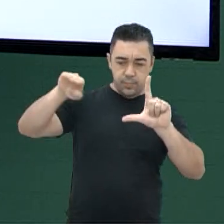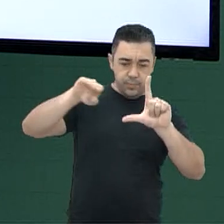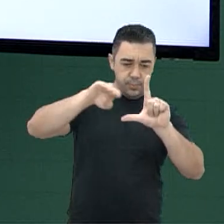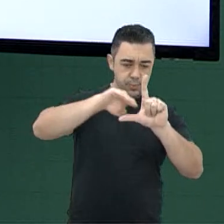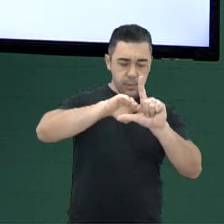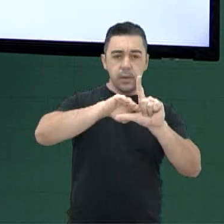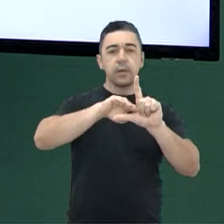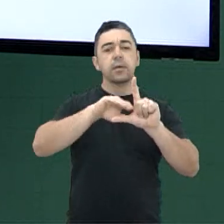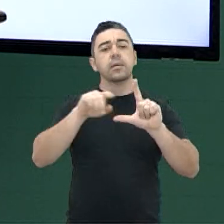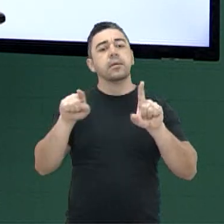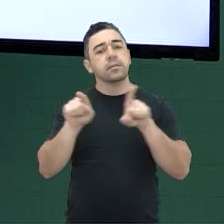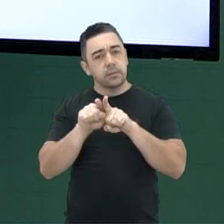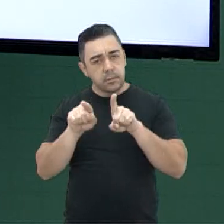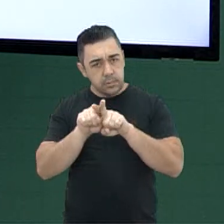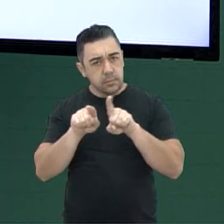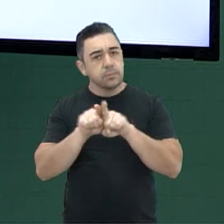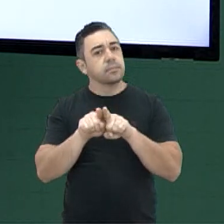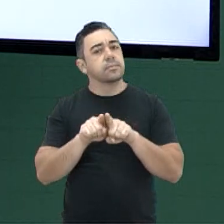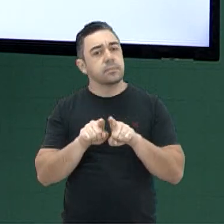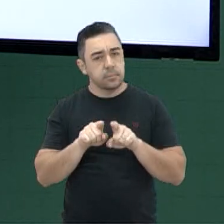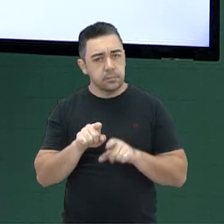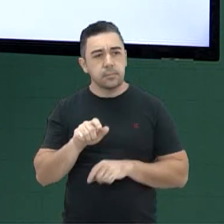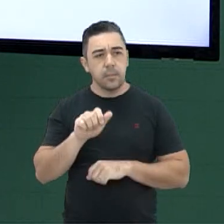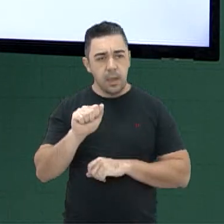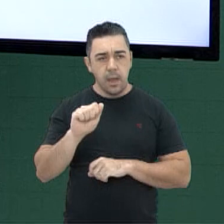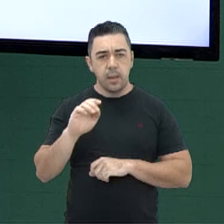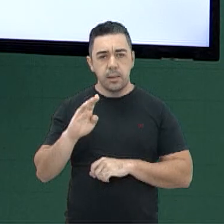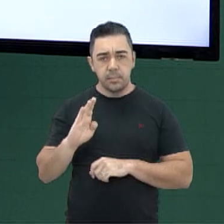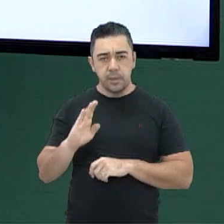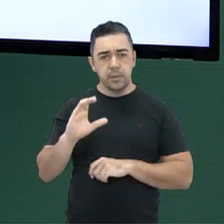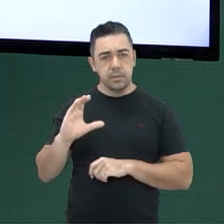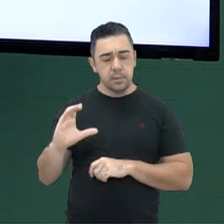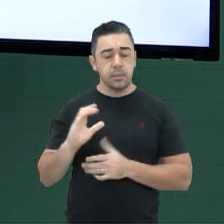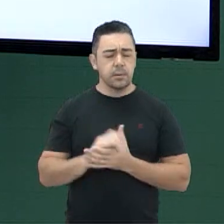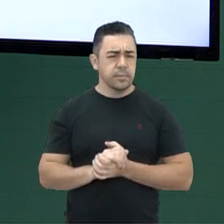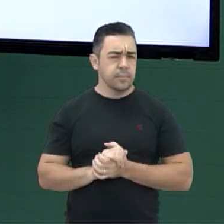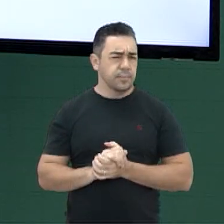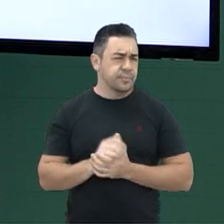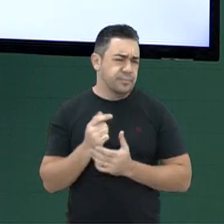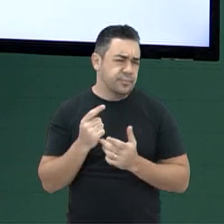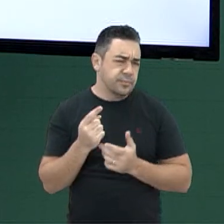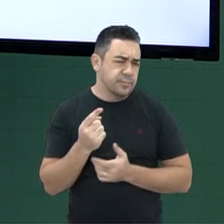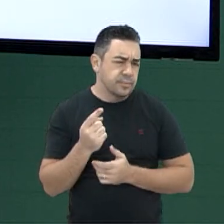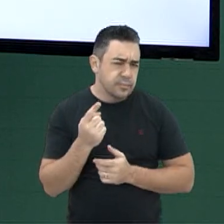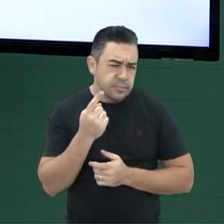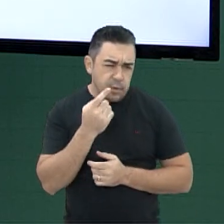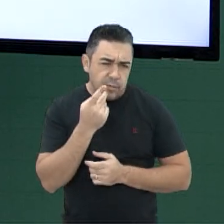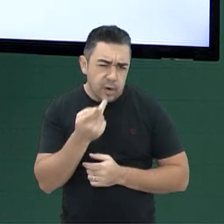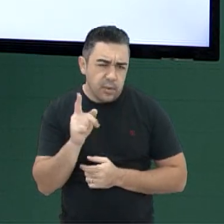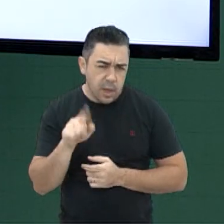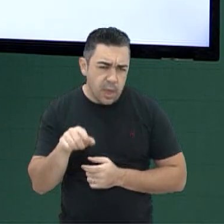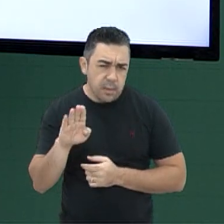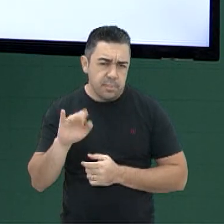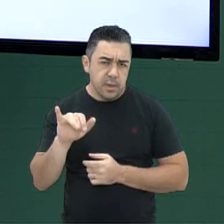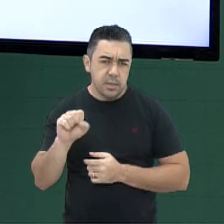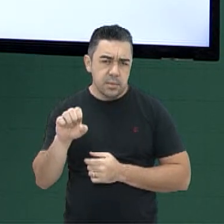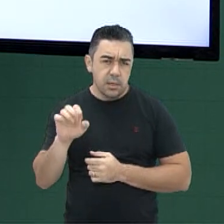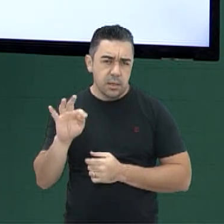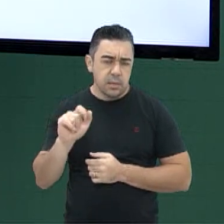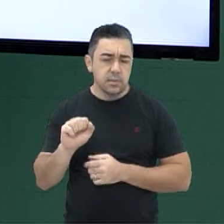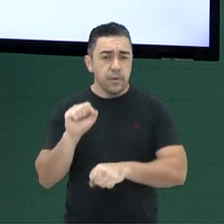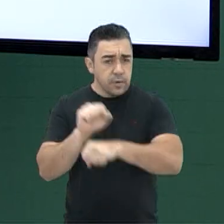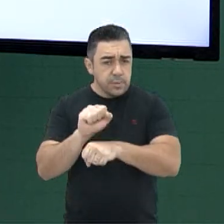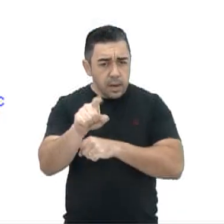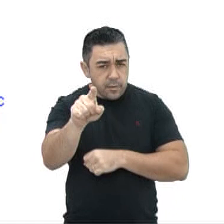do vértice B no outro ângulo ABC. Eu posso dizer que é uma bissetriz? Vamos lá, eu